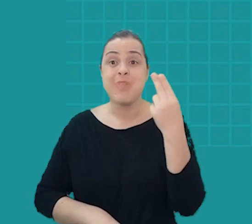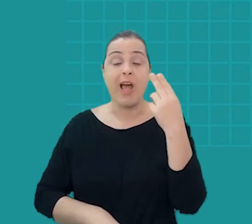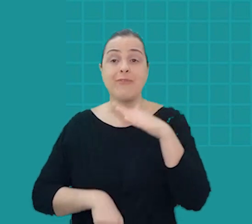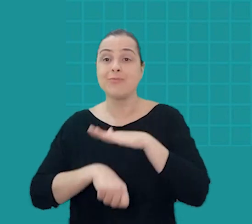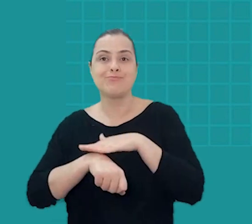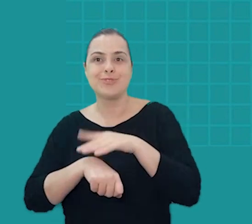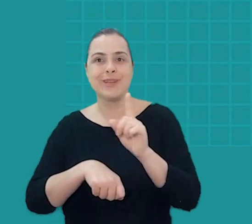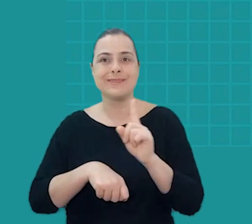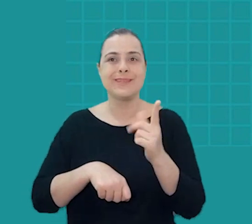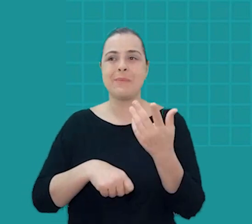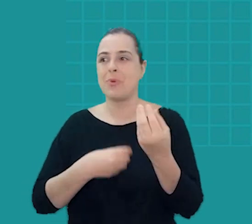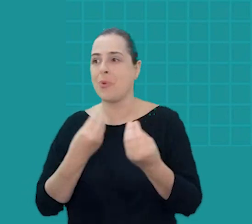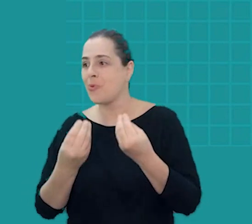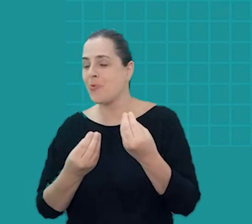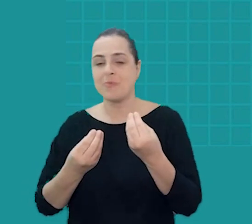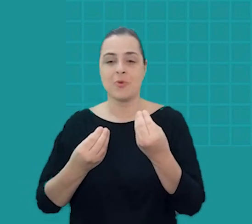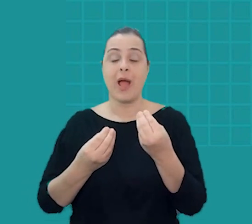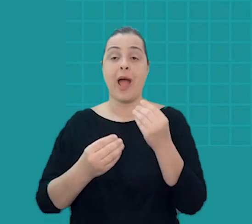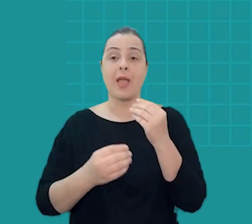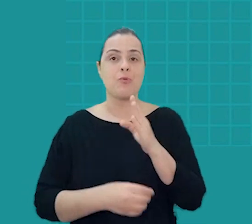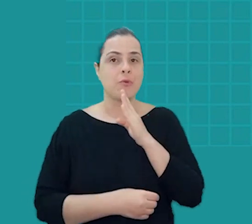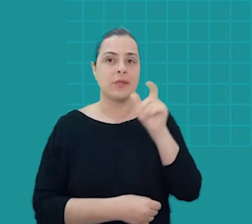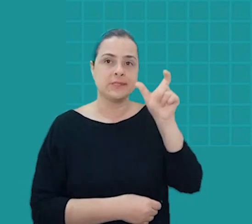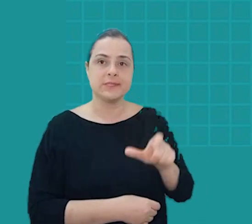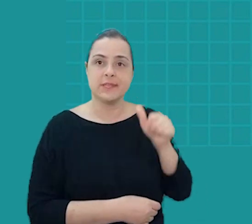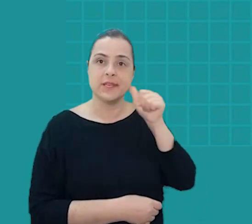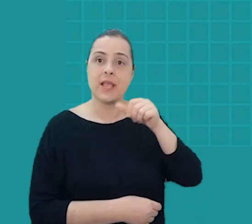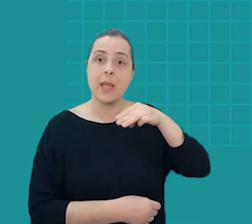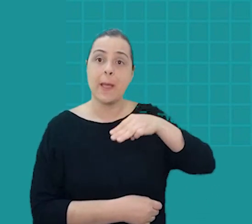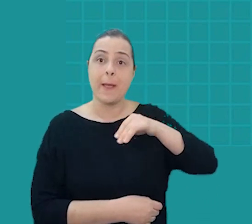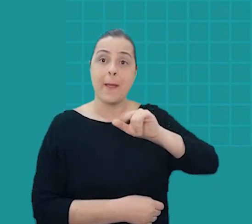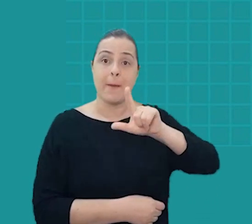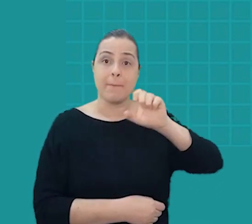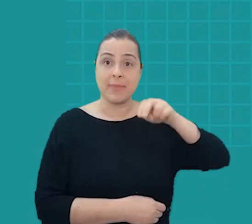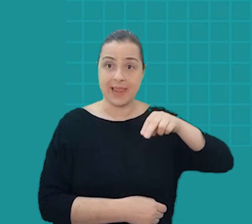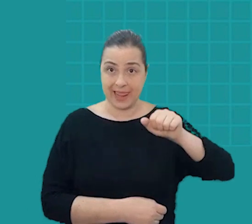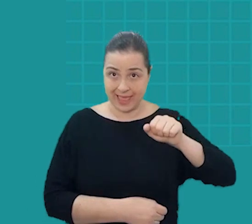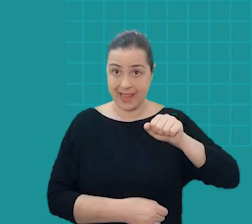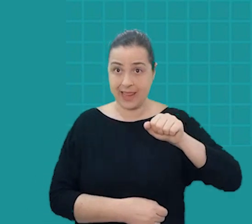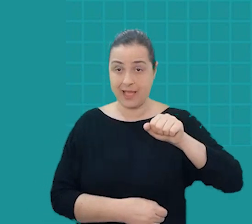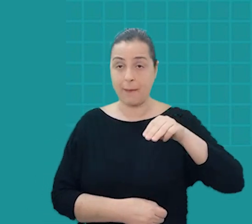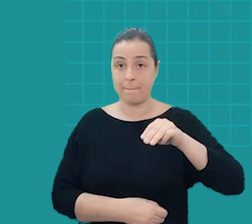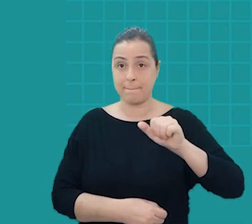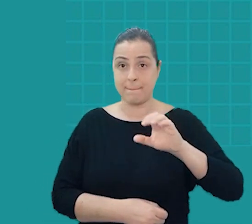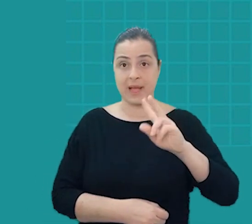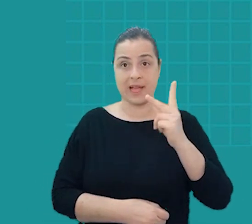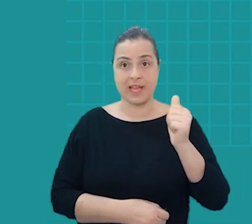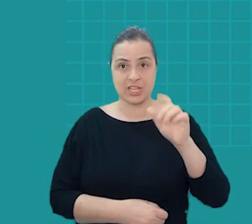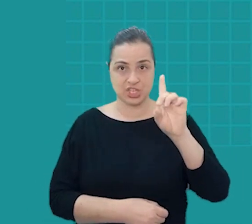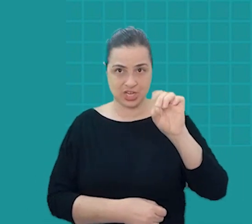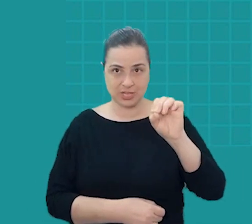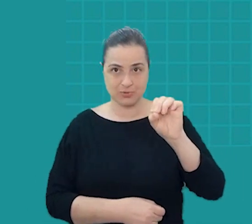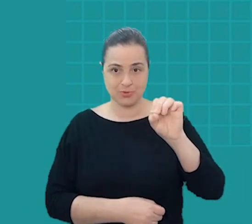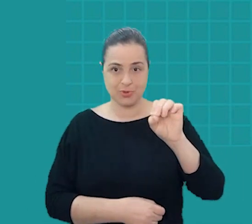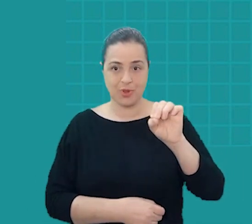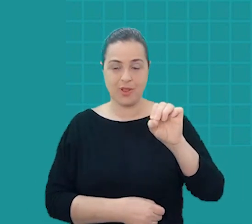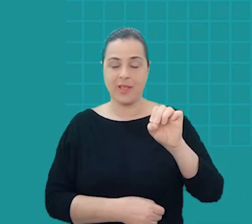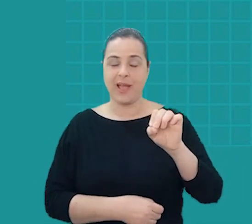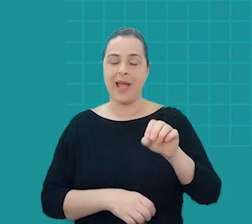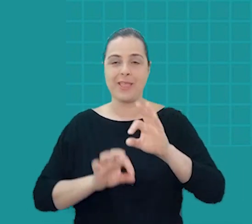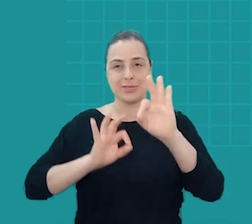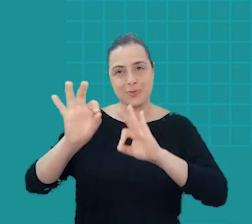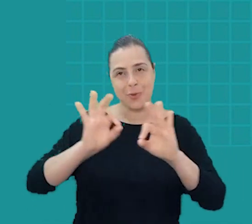com deficiência, especialmente surdas, me adicionaram, maioria falando coisas que depois eu descobri no mundo.